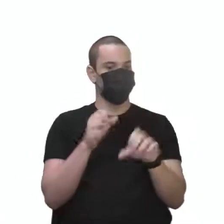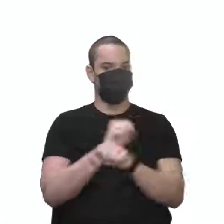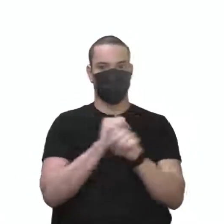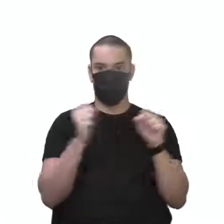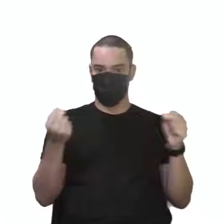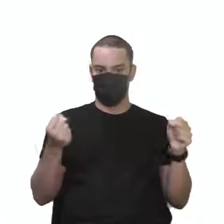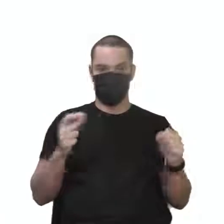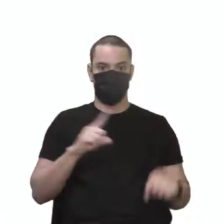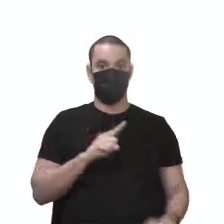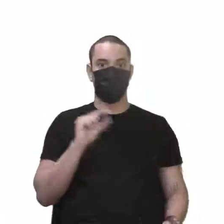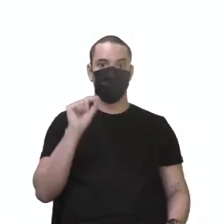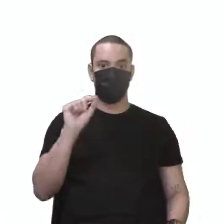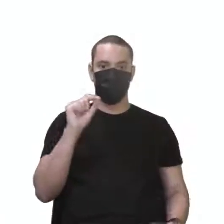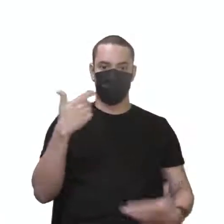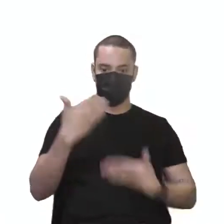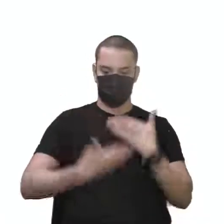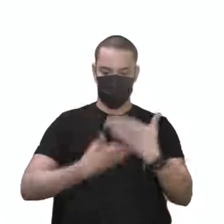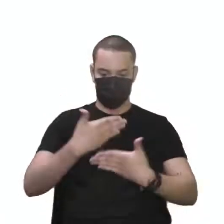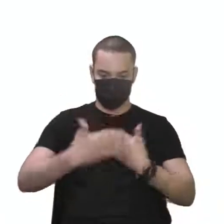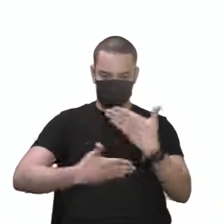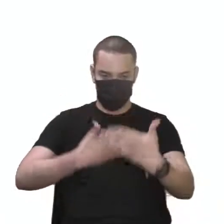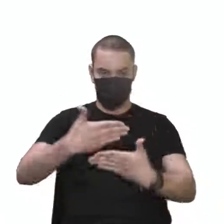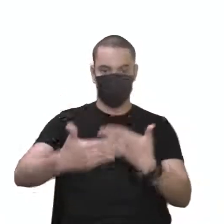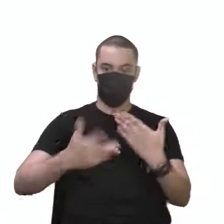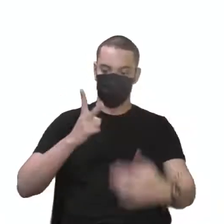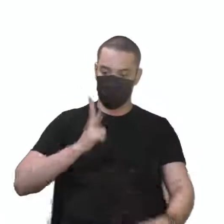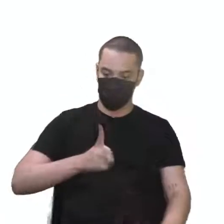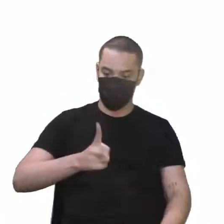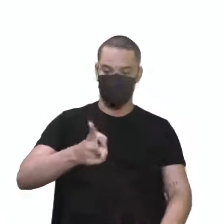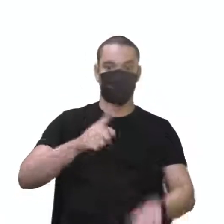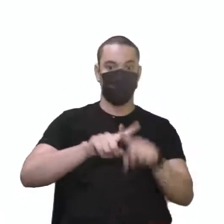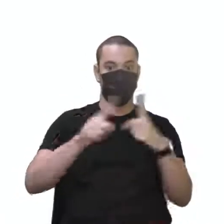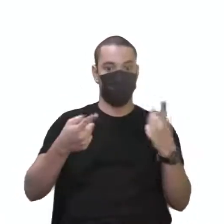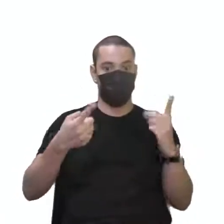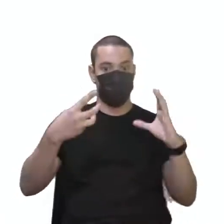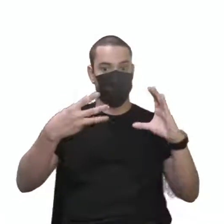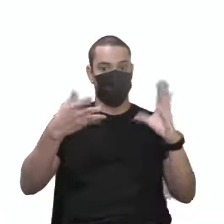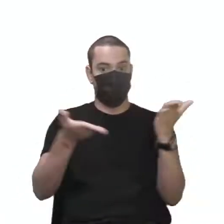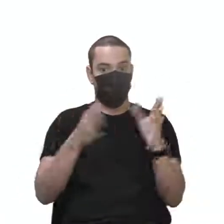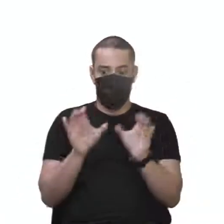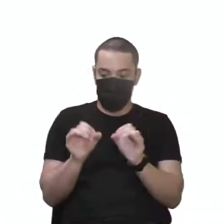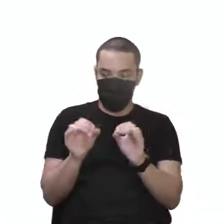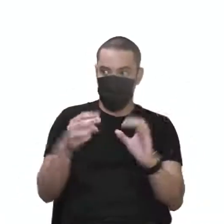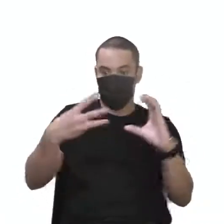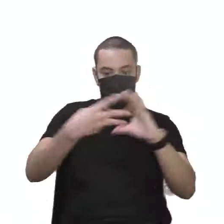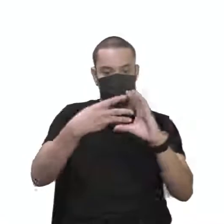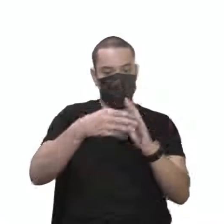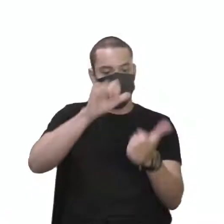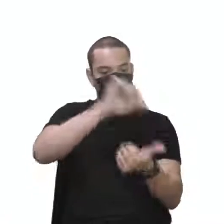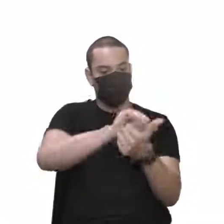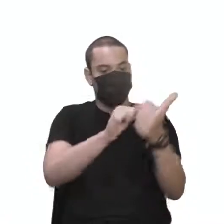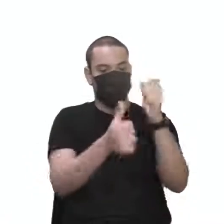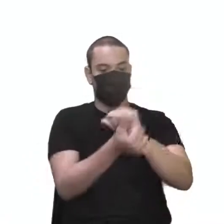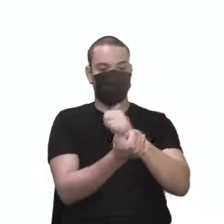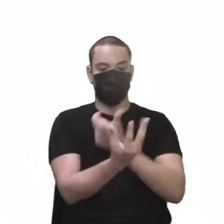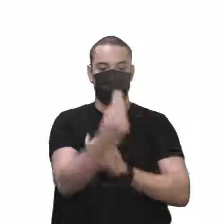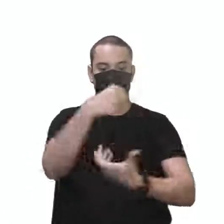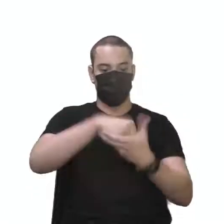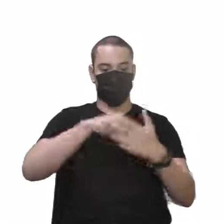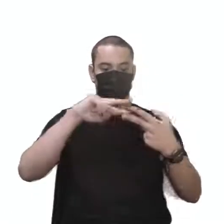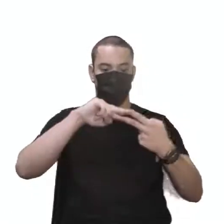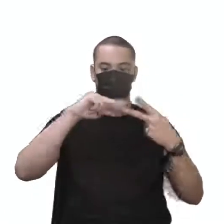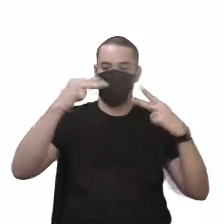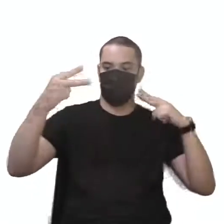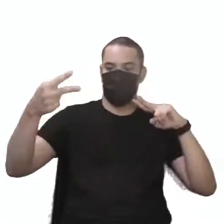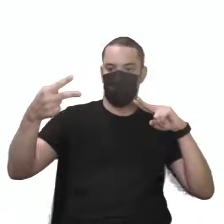parasitada. Você tem o processo dando continuidade, mas só que agora é uma bactéria alterada, tem um DNA